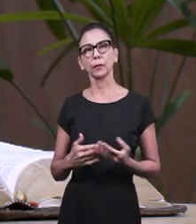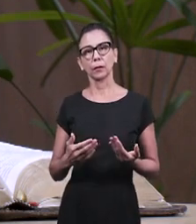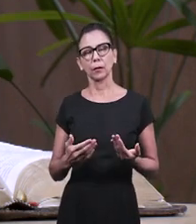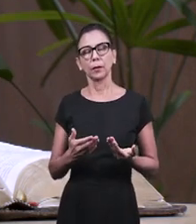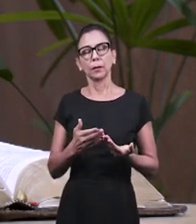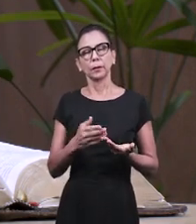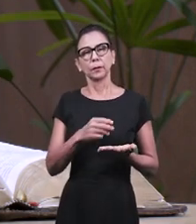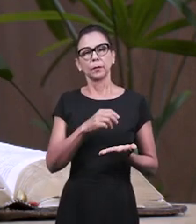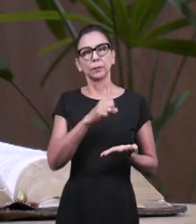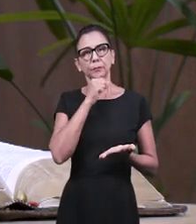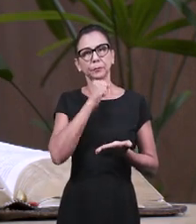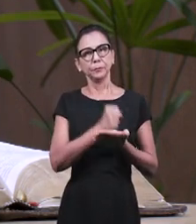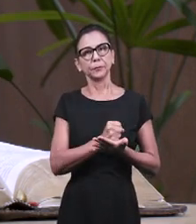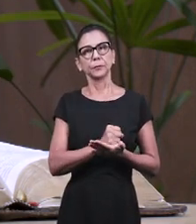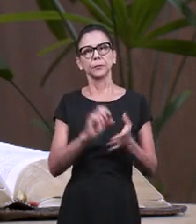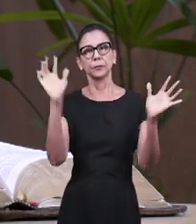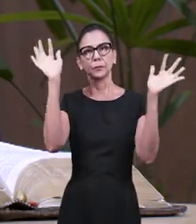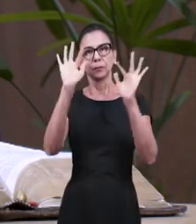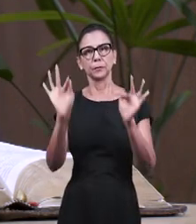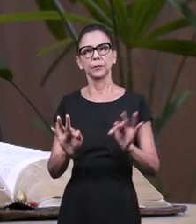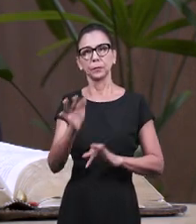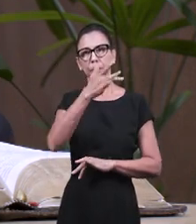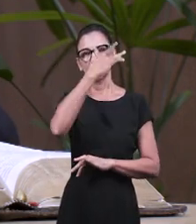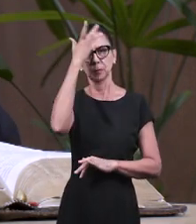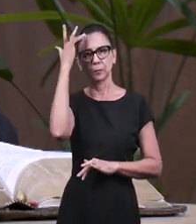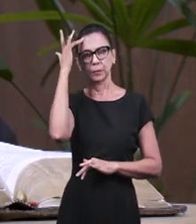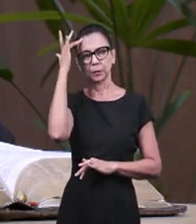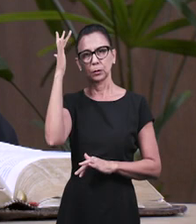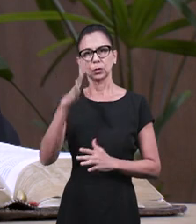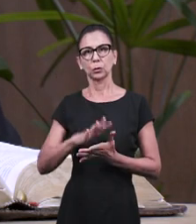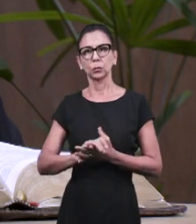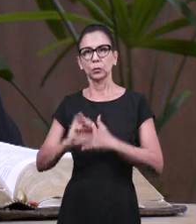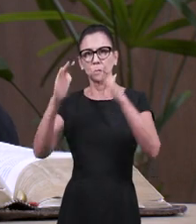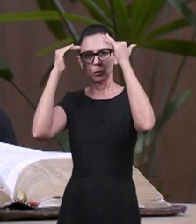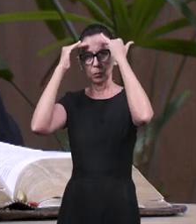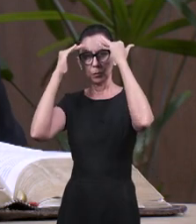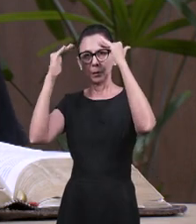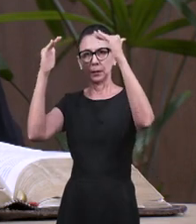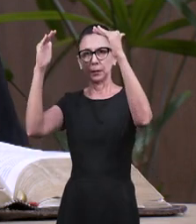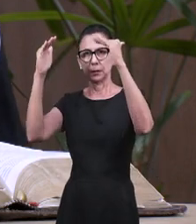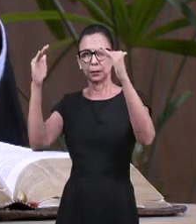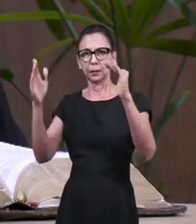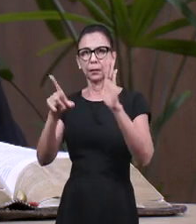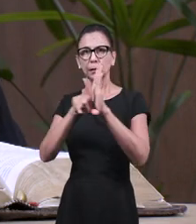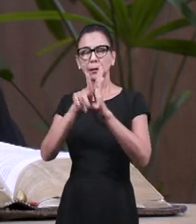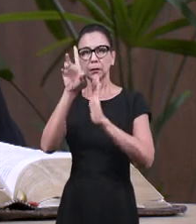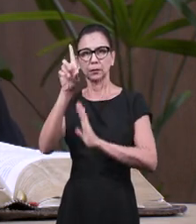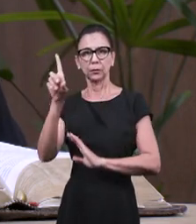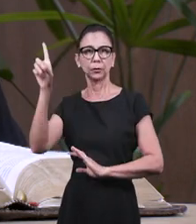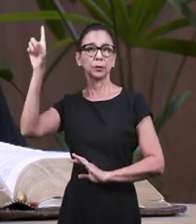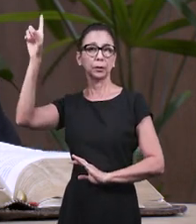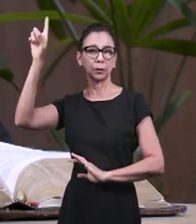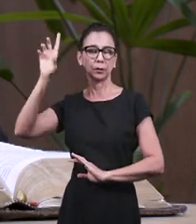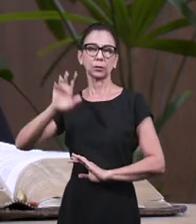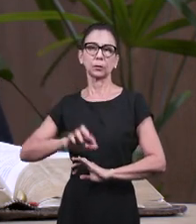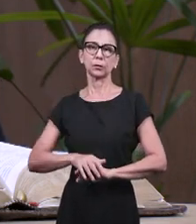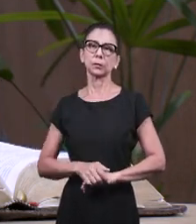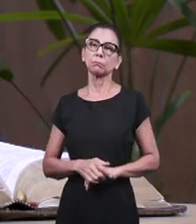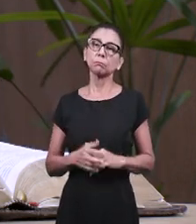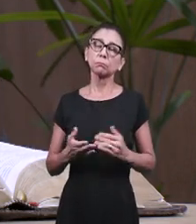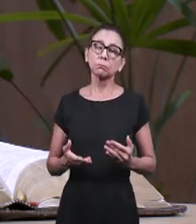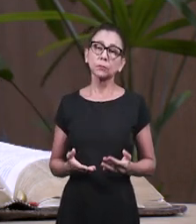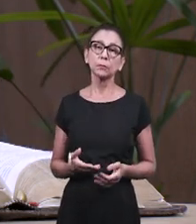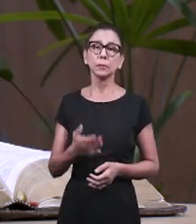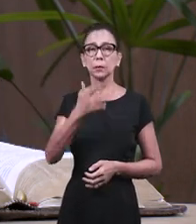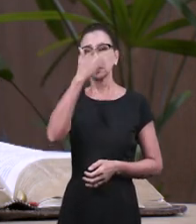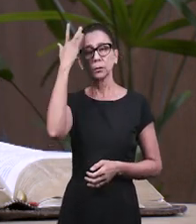Testamento. Então ela se louvando nisso, né? Ela achava que a adoração